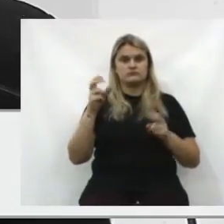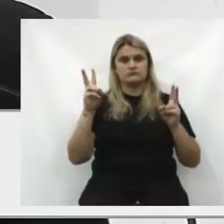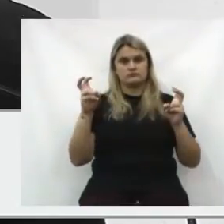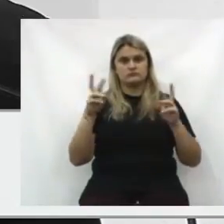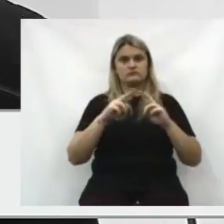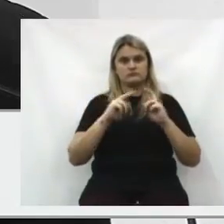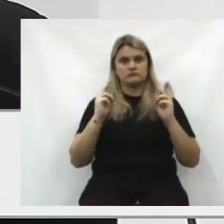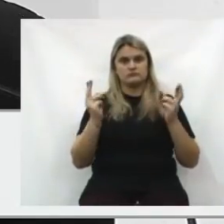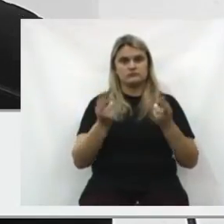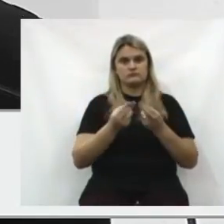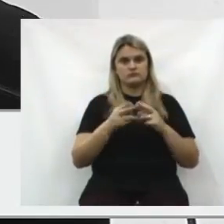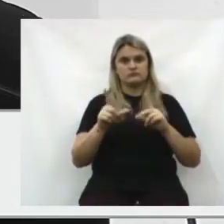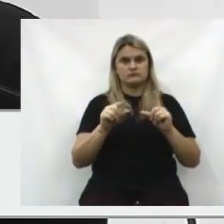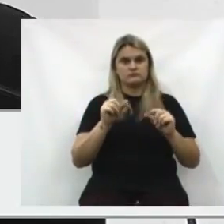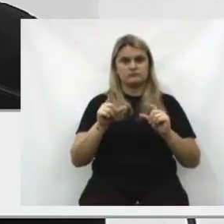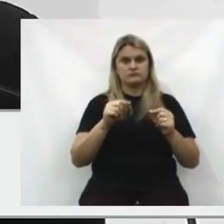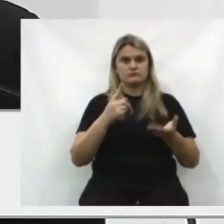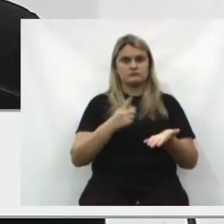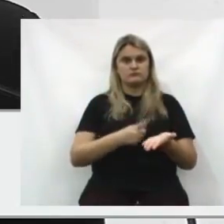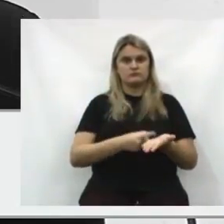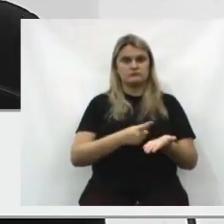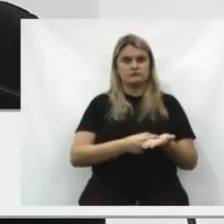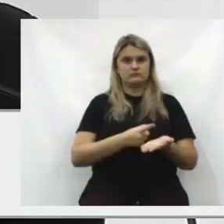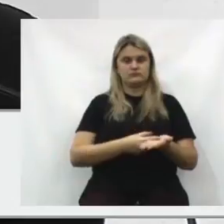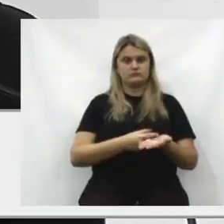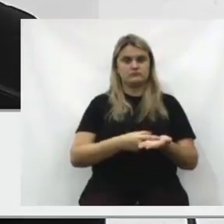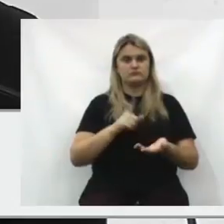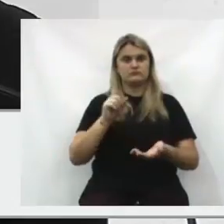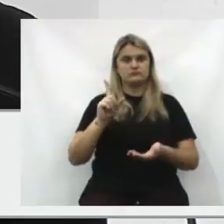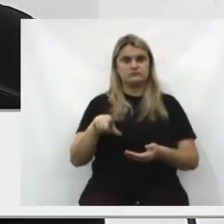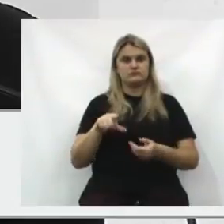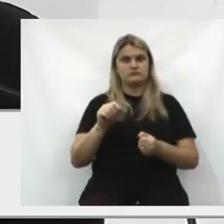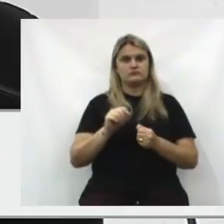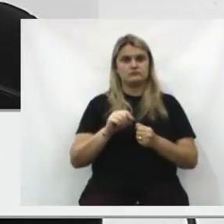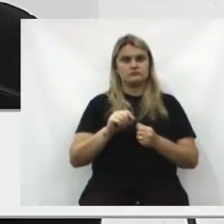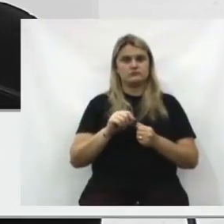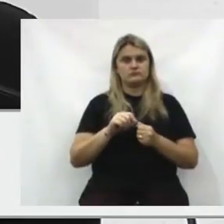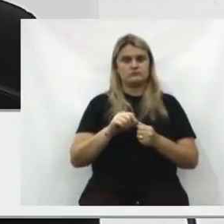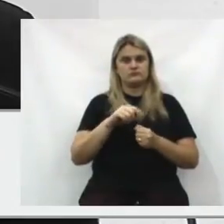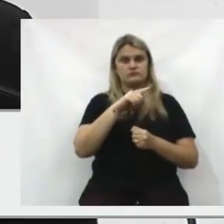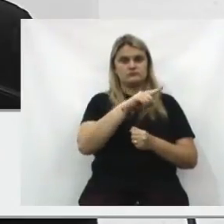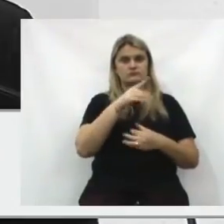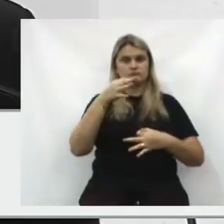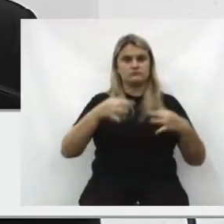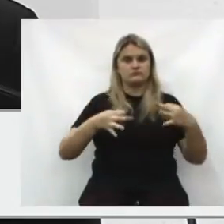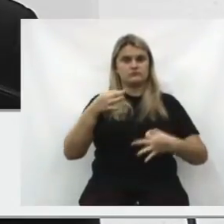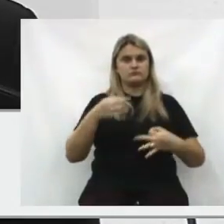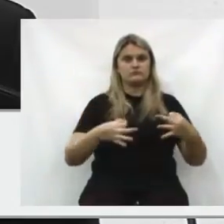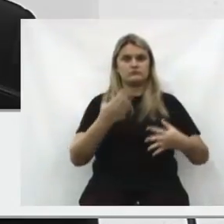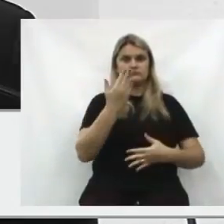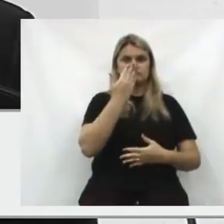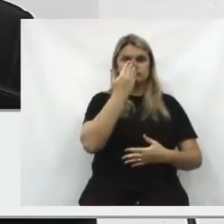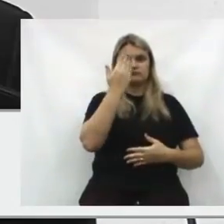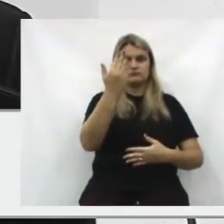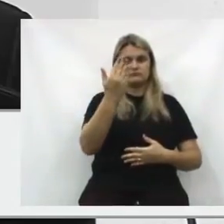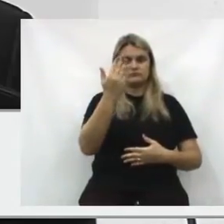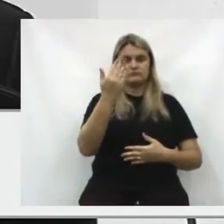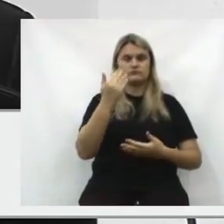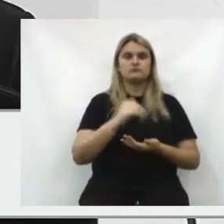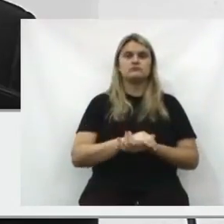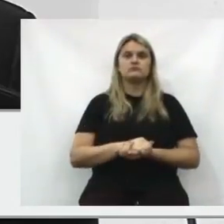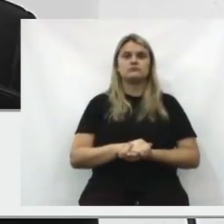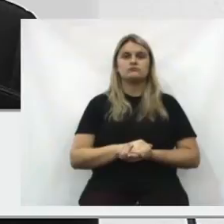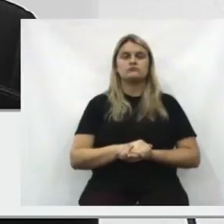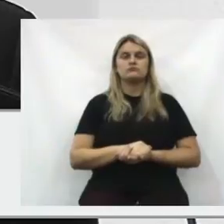a respeito desta decisão, deste acordo que foi tomado lá